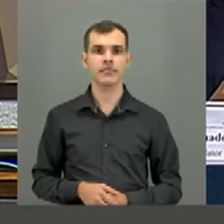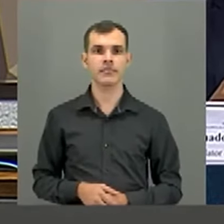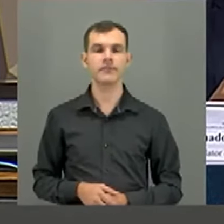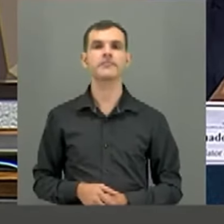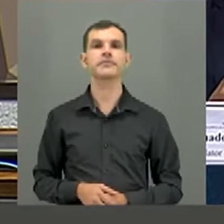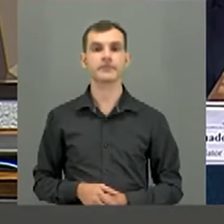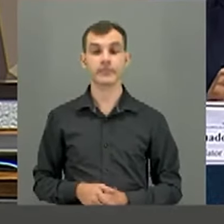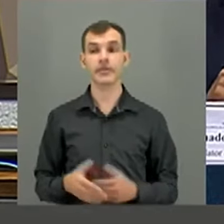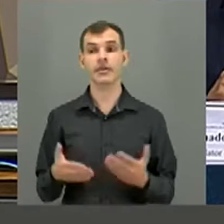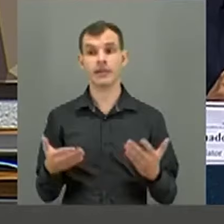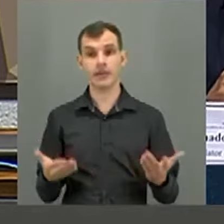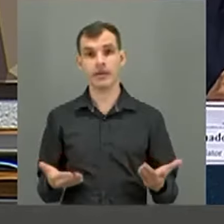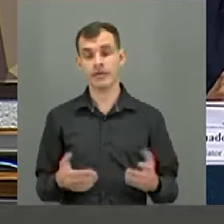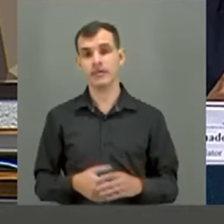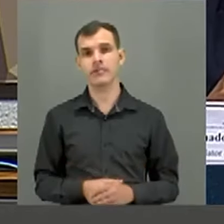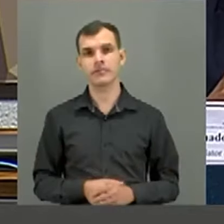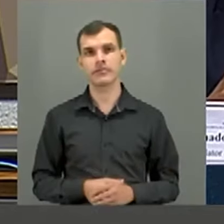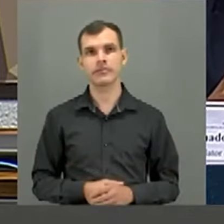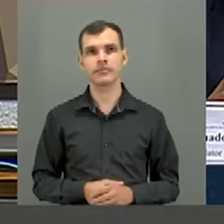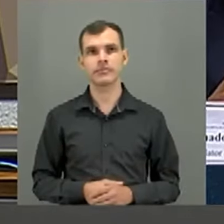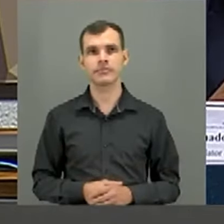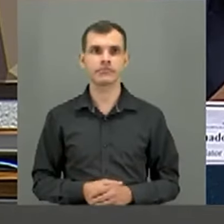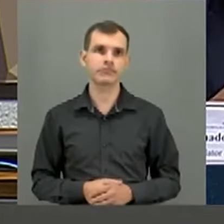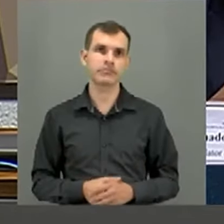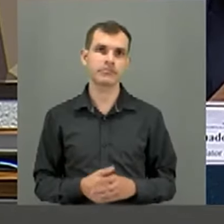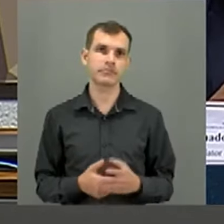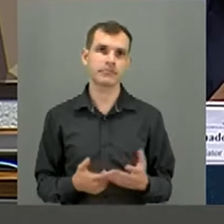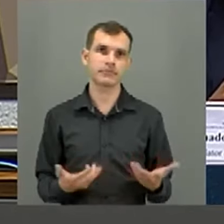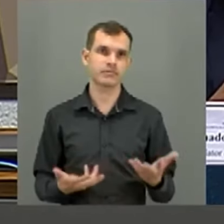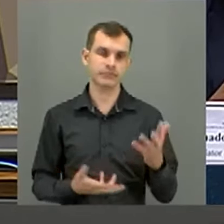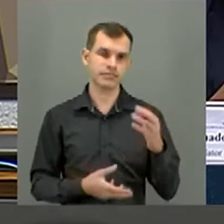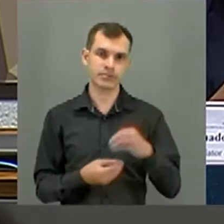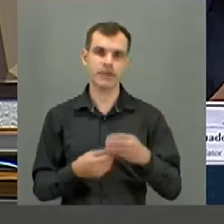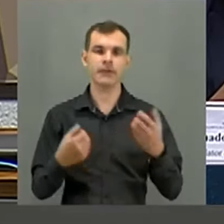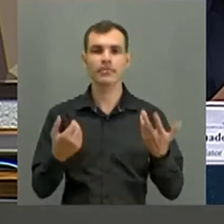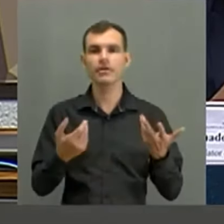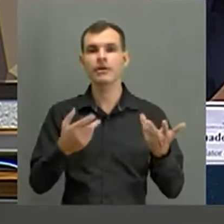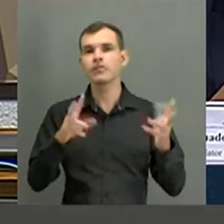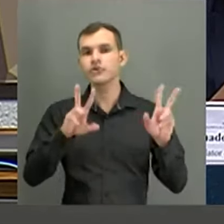Enfim, Google também podia dar uma olhadinha e prestar um pouco de atenção no que está acontecendo